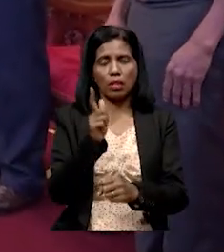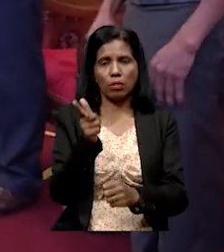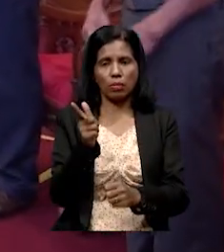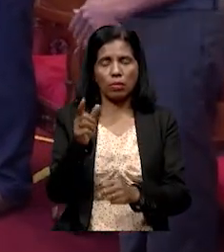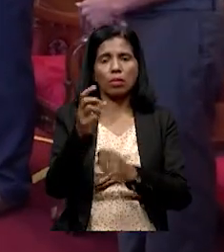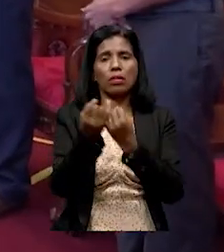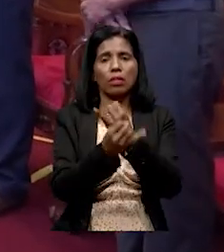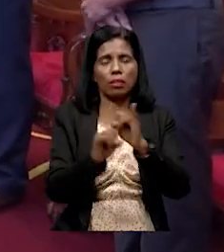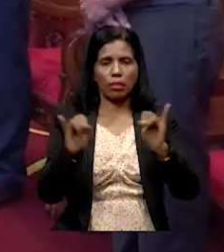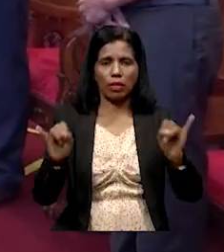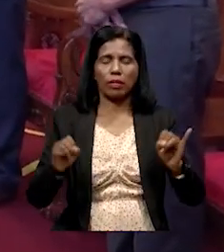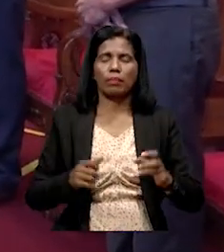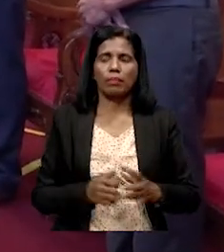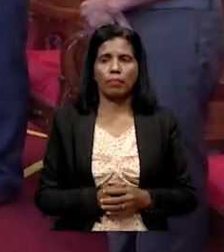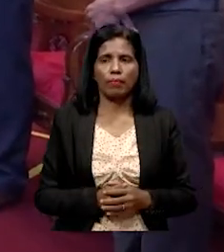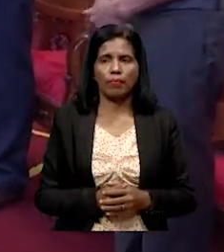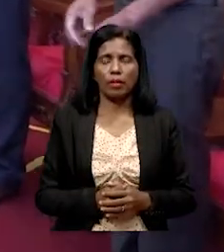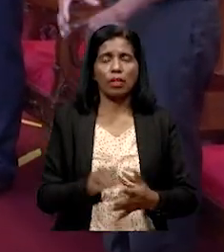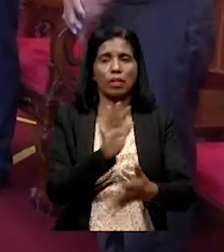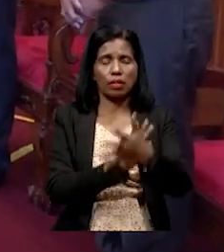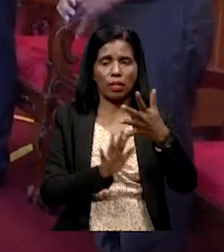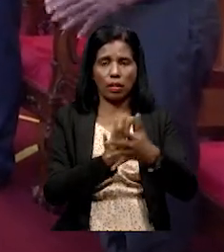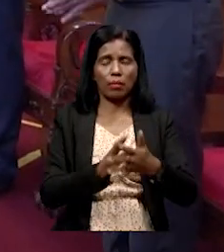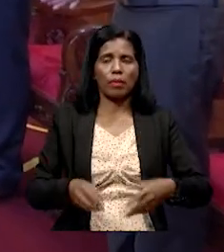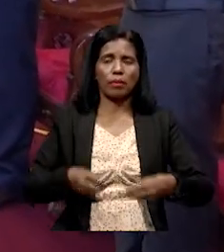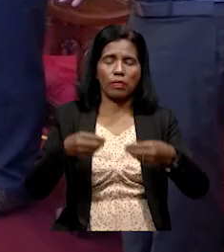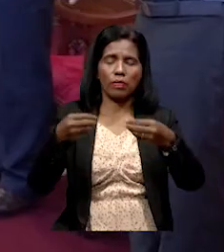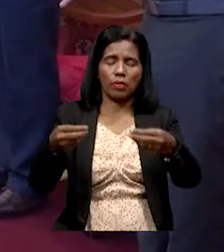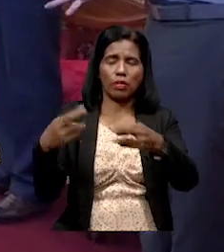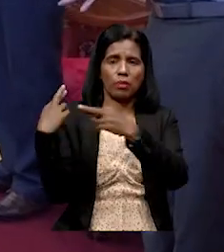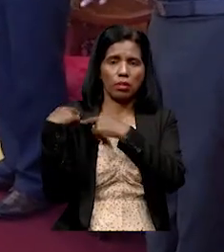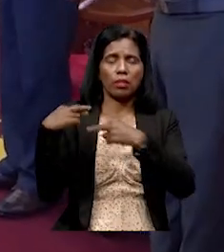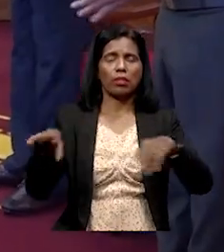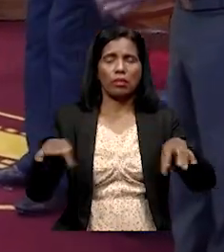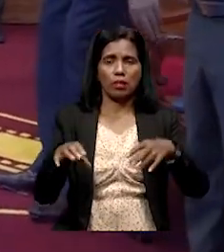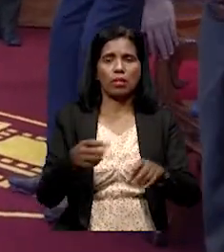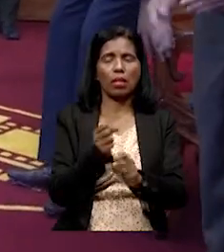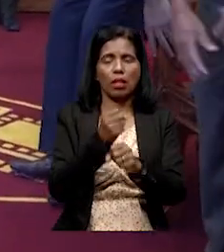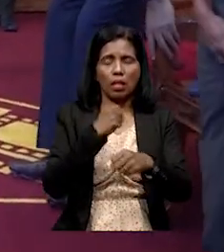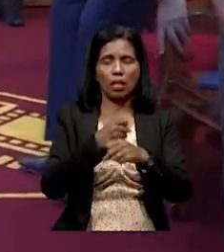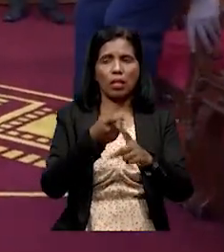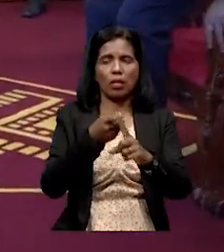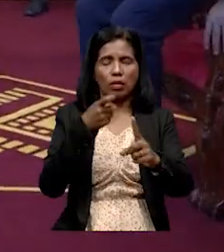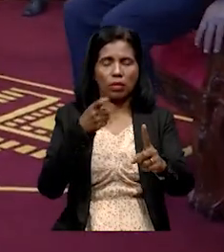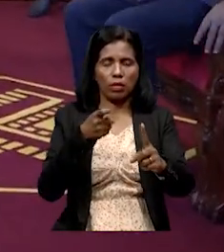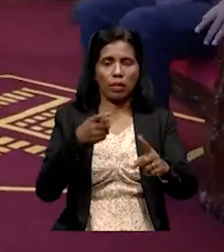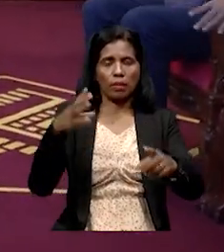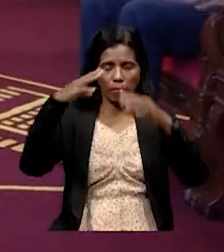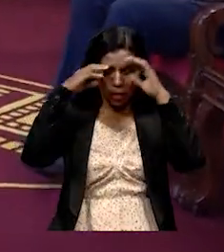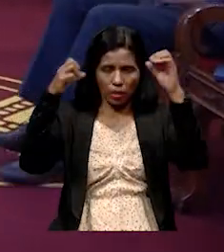independência. Cerimônia de posse. Sei presidido hoje presidente do parlamento